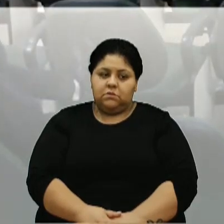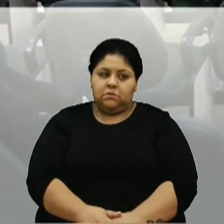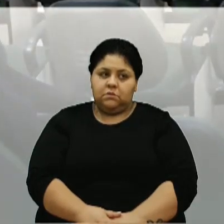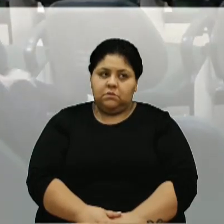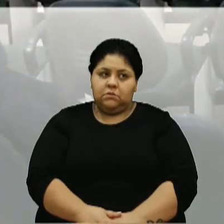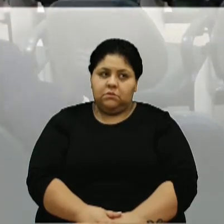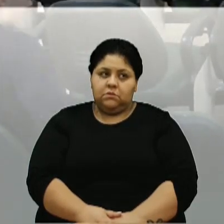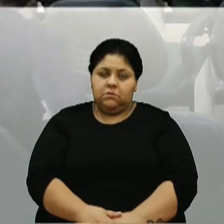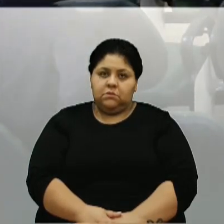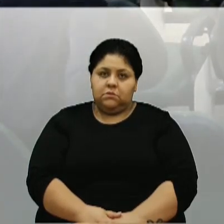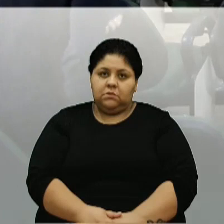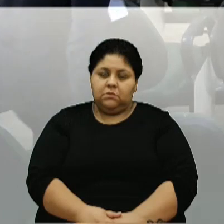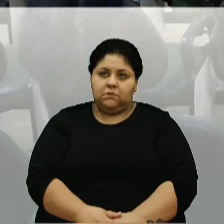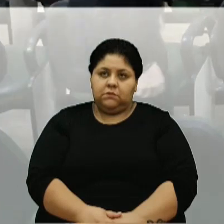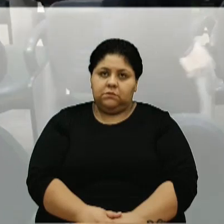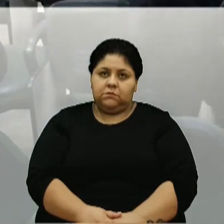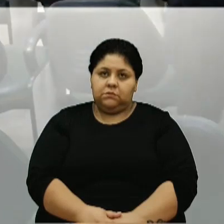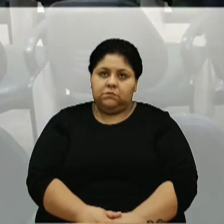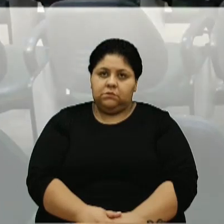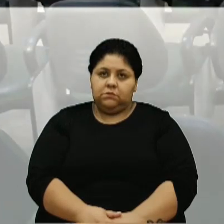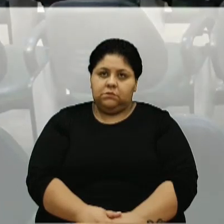Aí, João. Tudo bem?